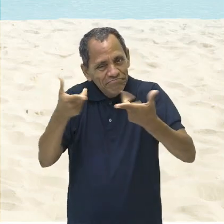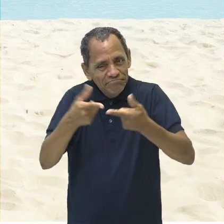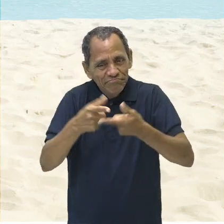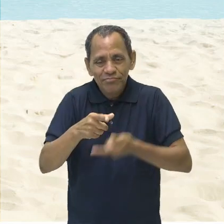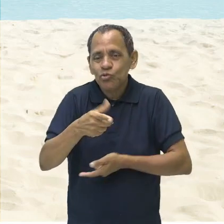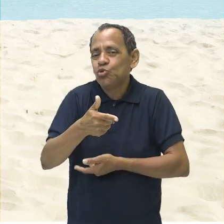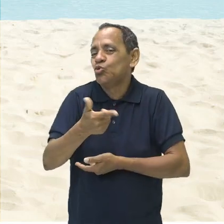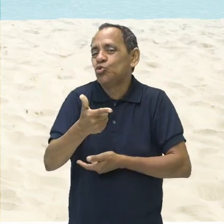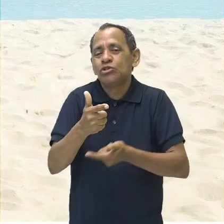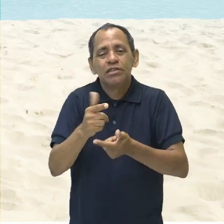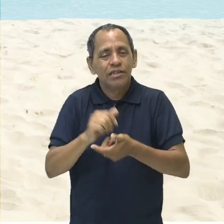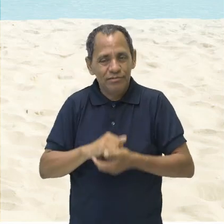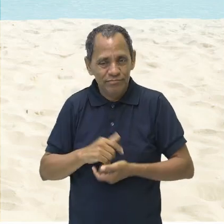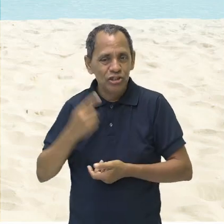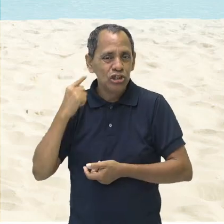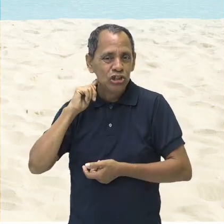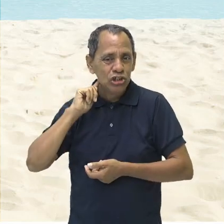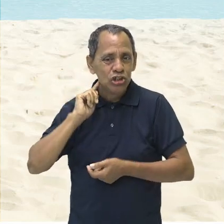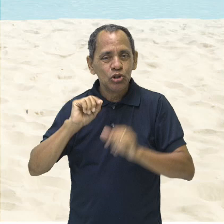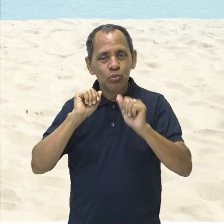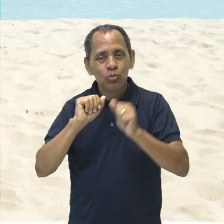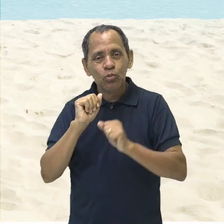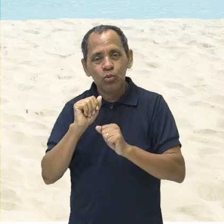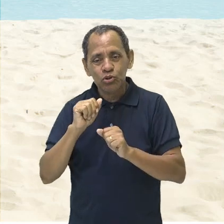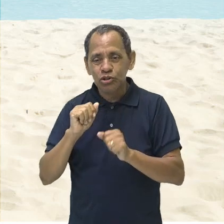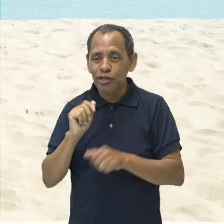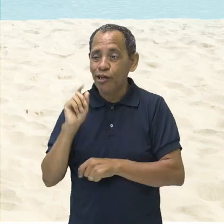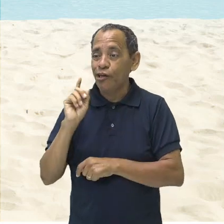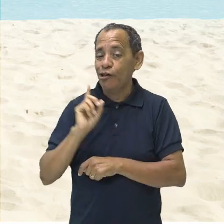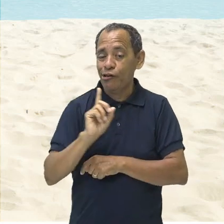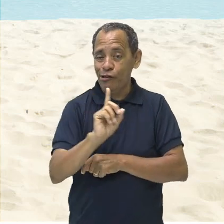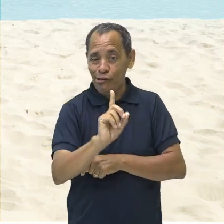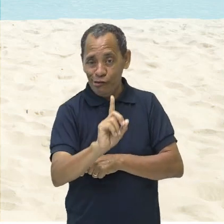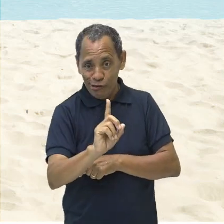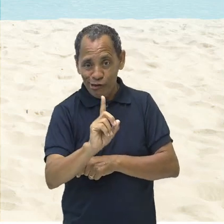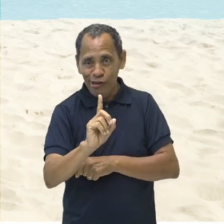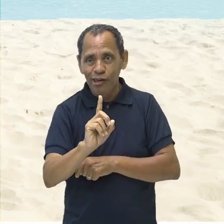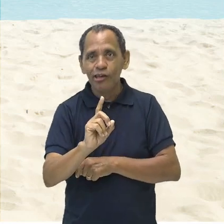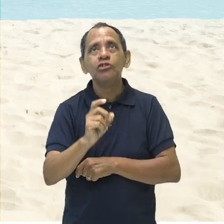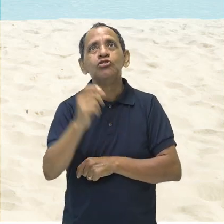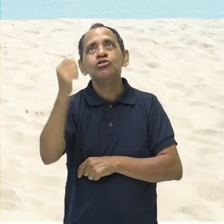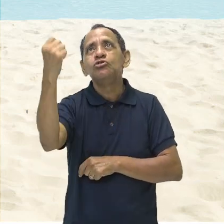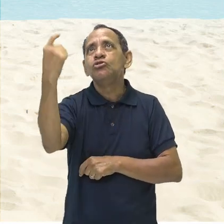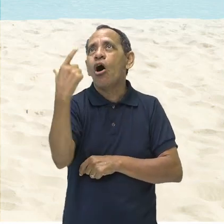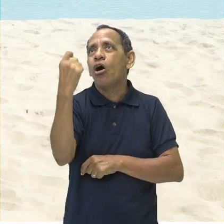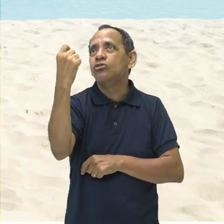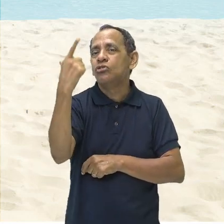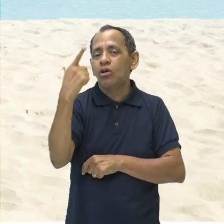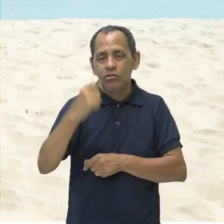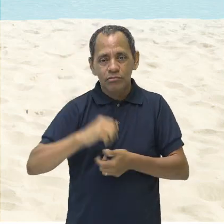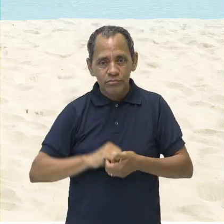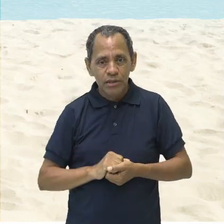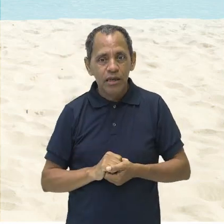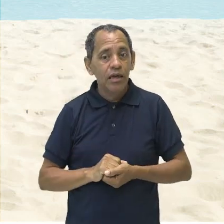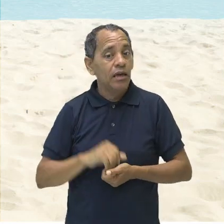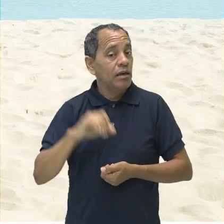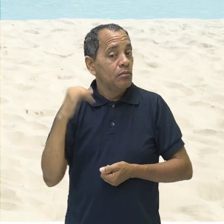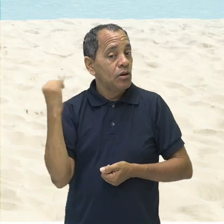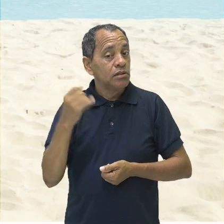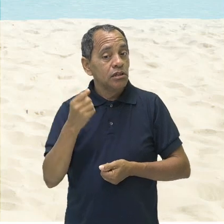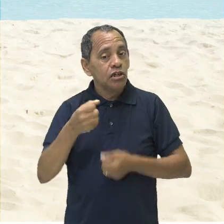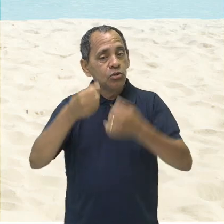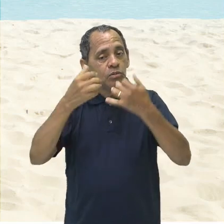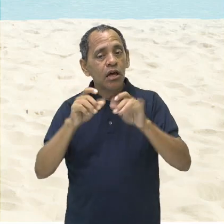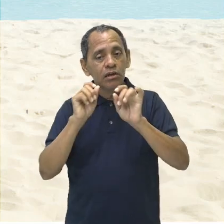a gente poder curtir o sol. Mas é importante dizer que não podemos olhar para essas maravilhas